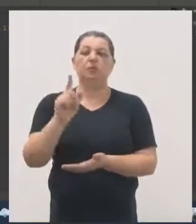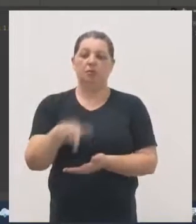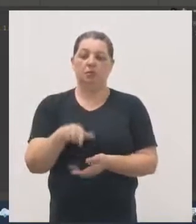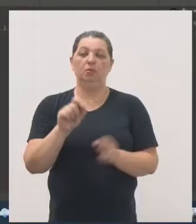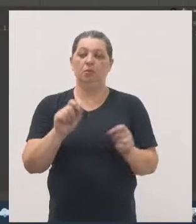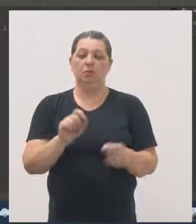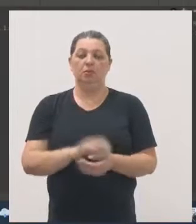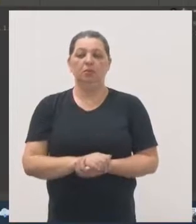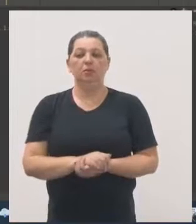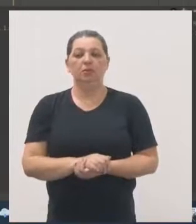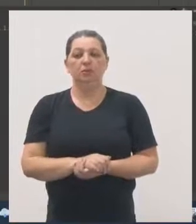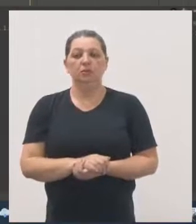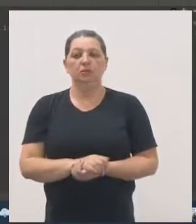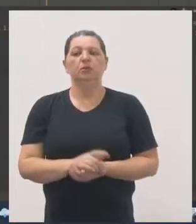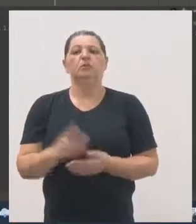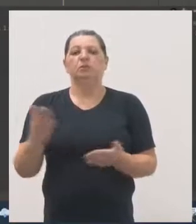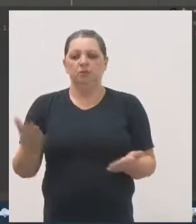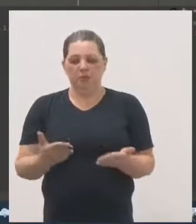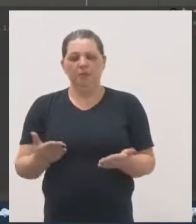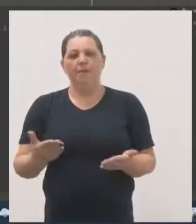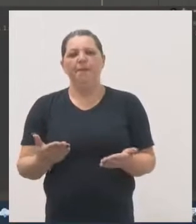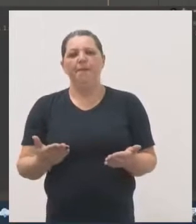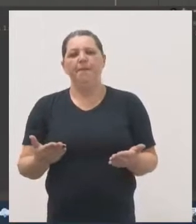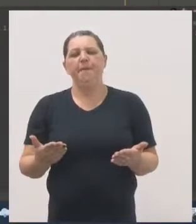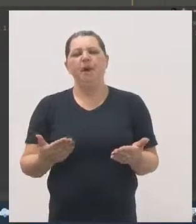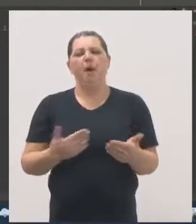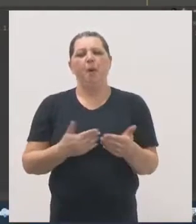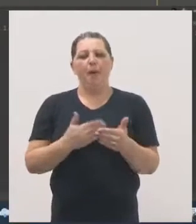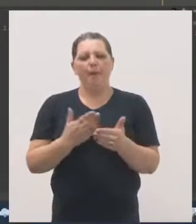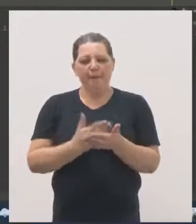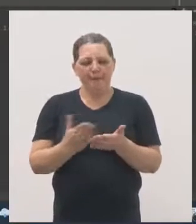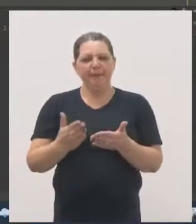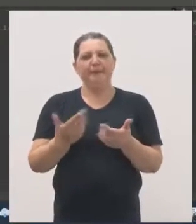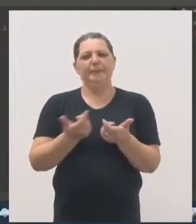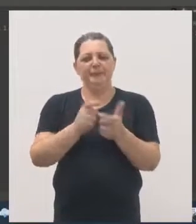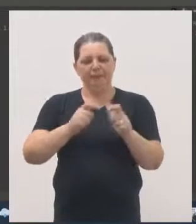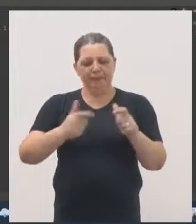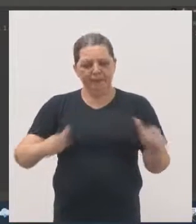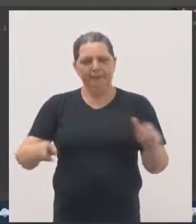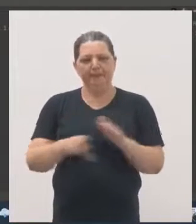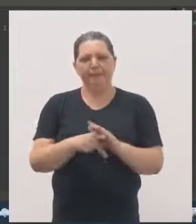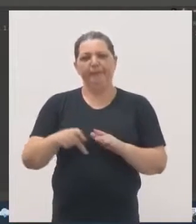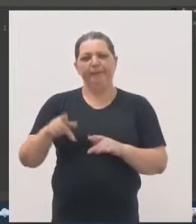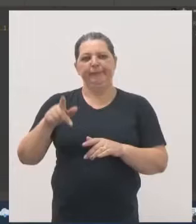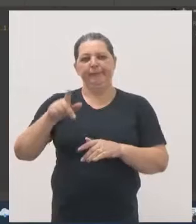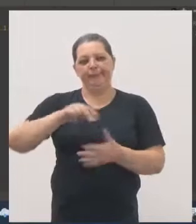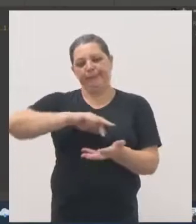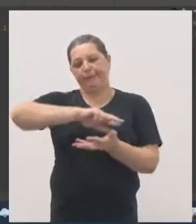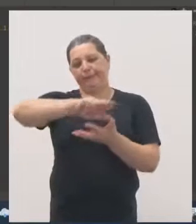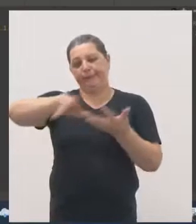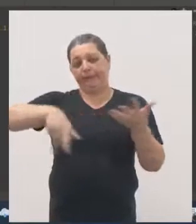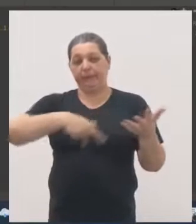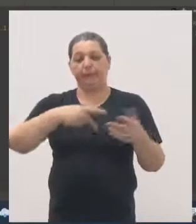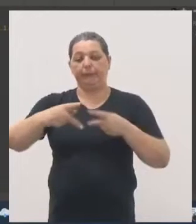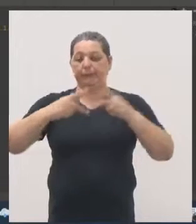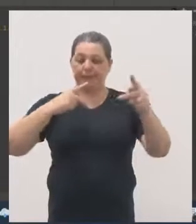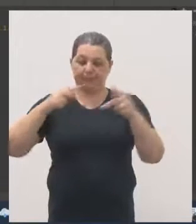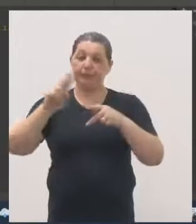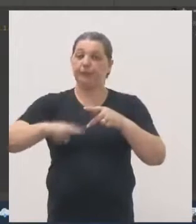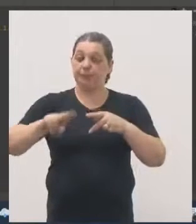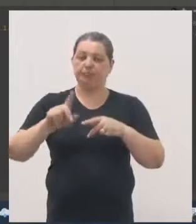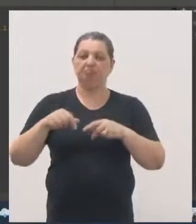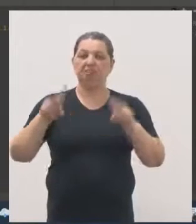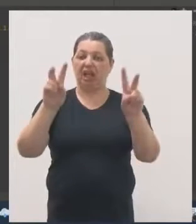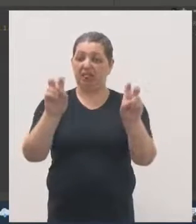podcast ele está em crescente, né, no mercado. A gente vê várias plataformas utilizando e explorando diversas temáticas,